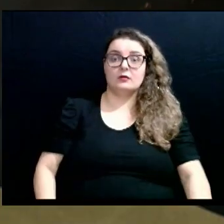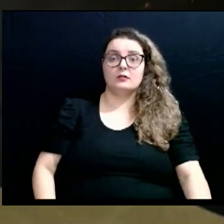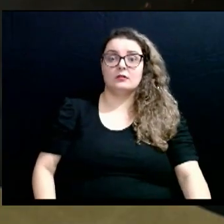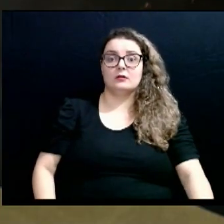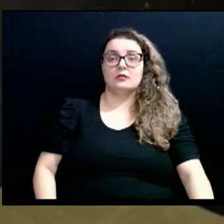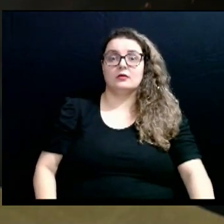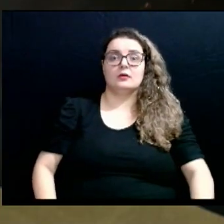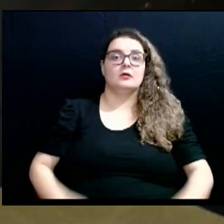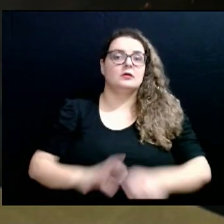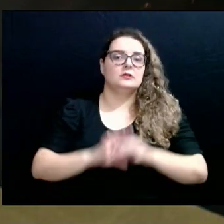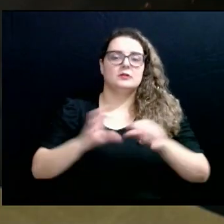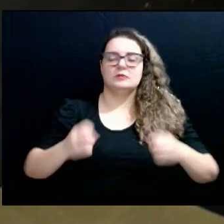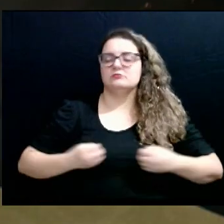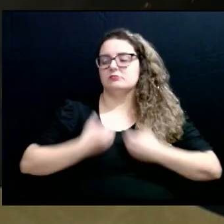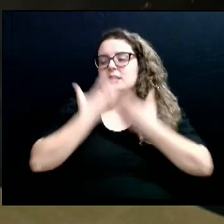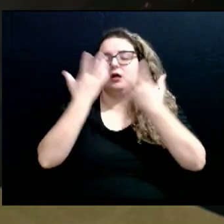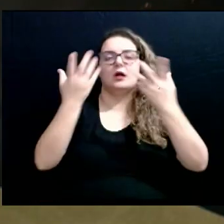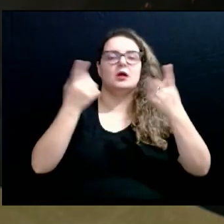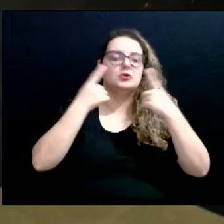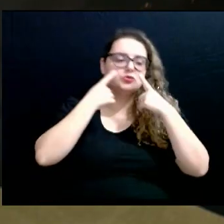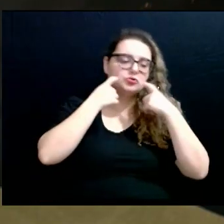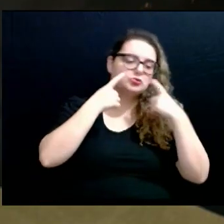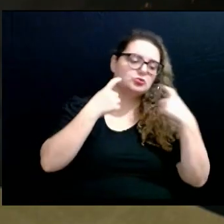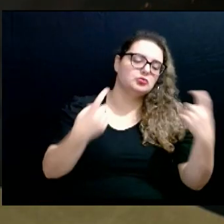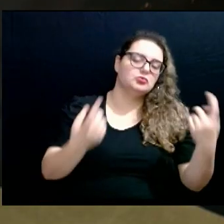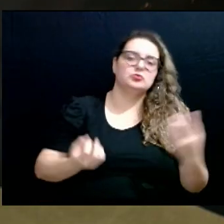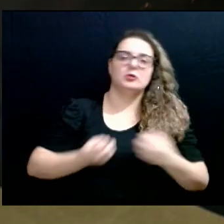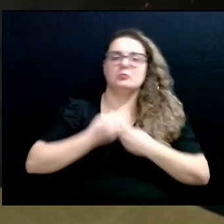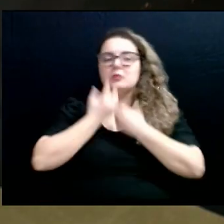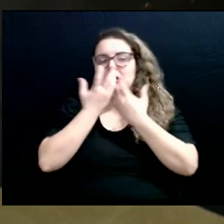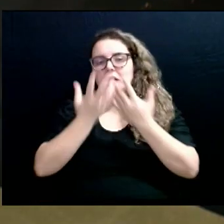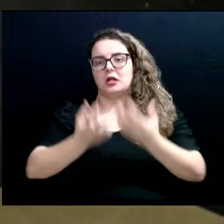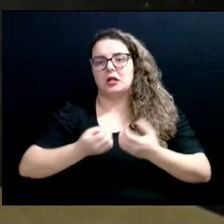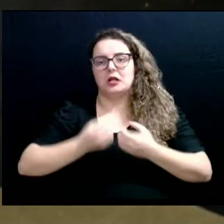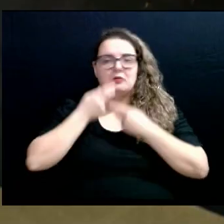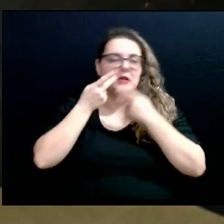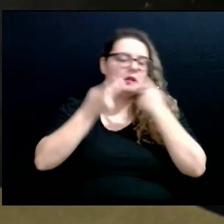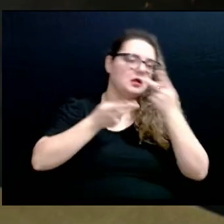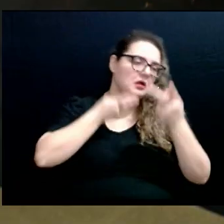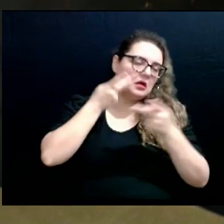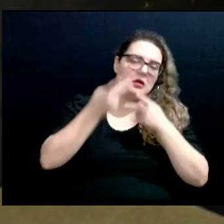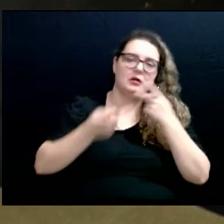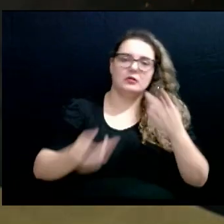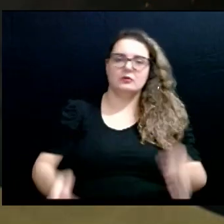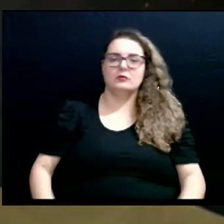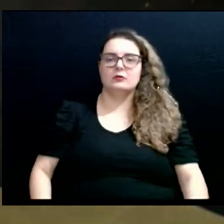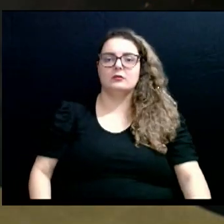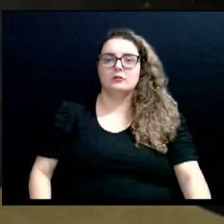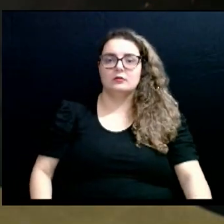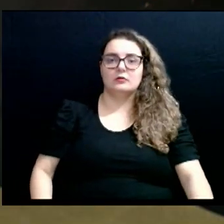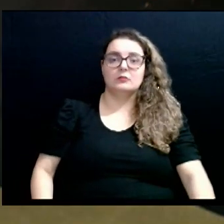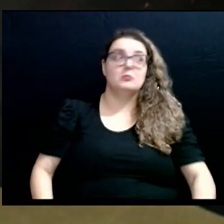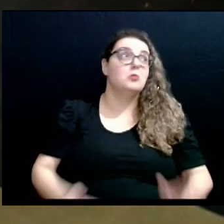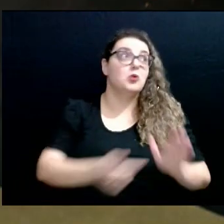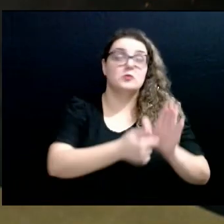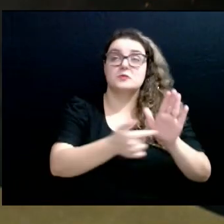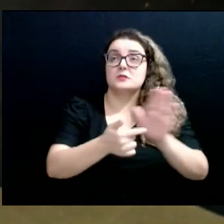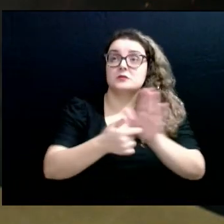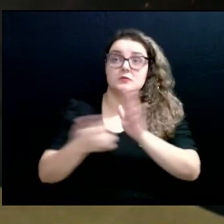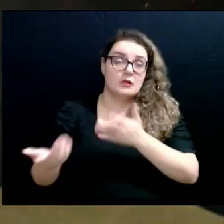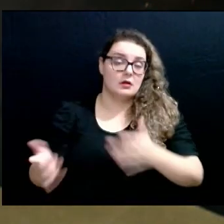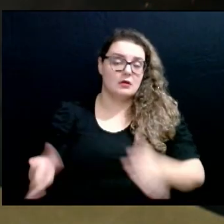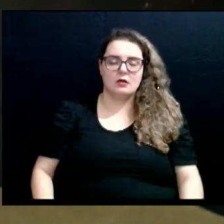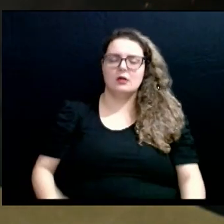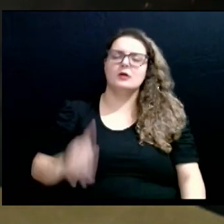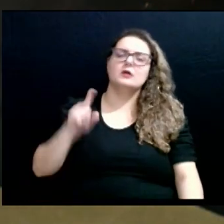extravasar, deixa colocar para fora, chorar, falar, né? E aí depois vamos